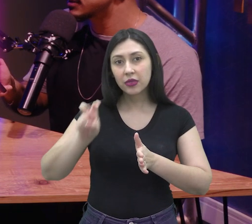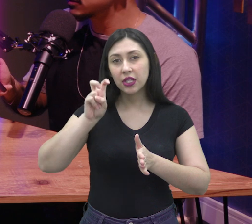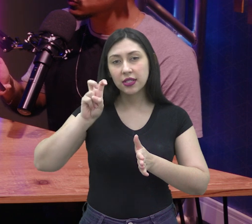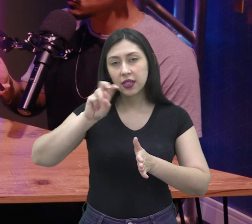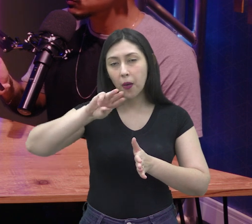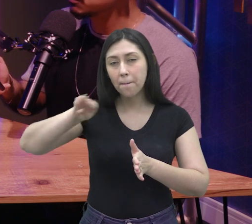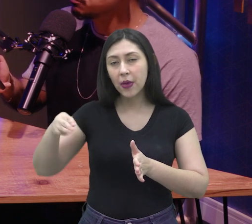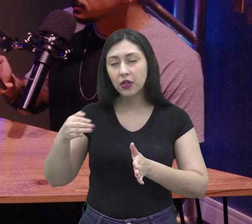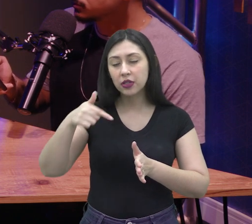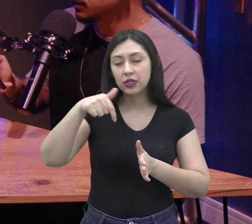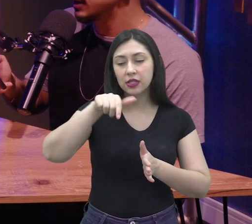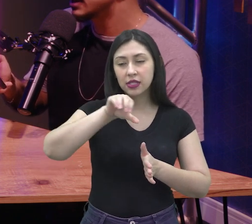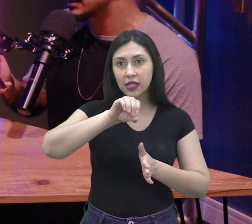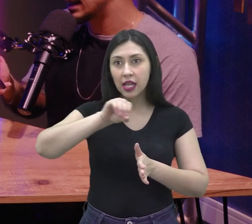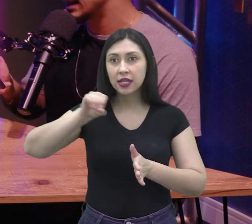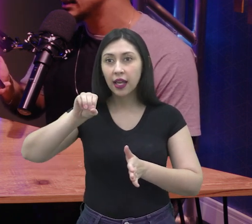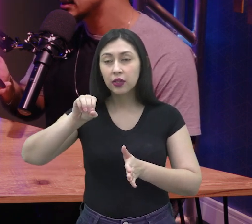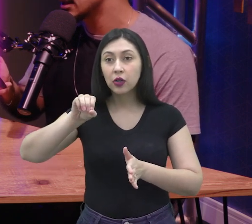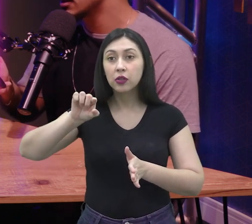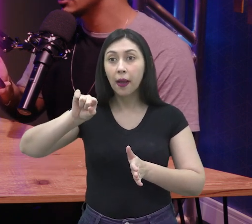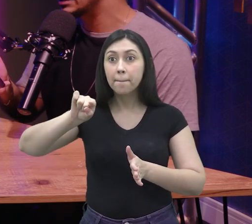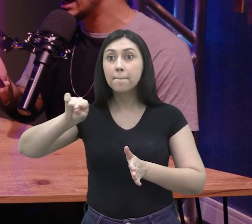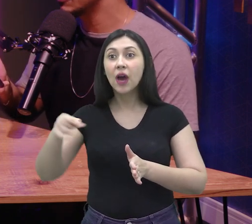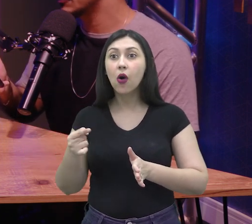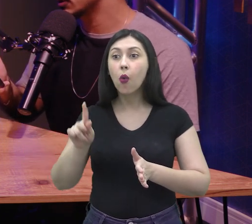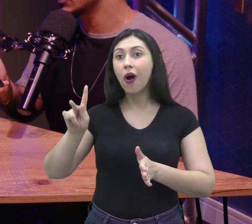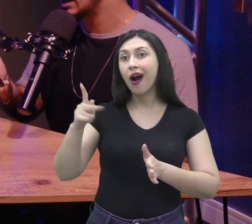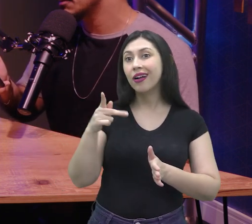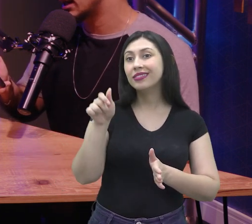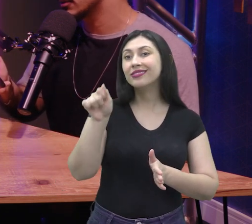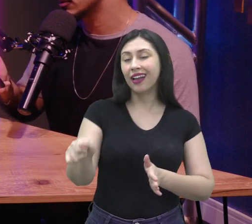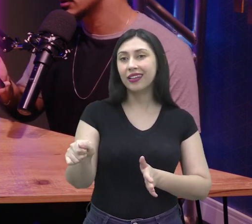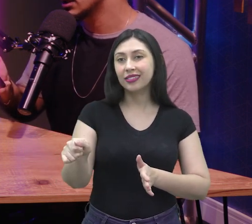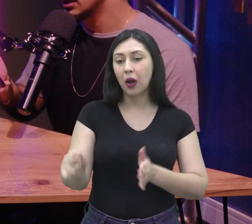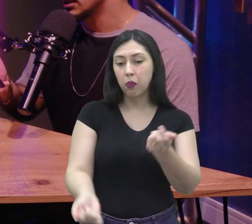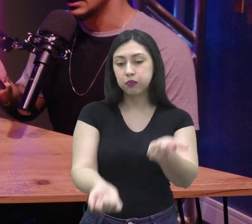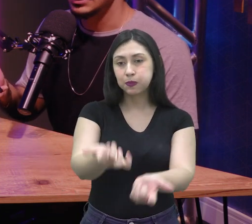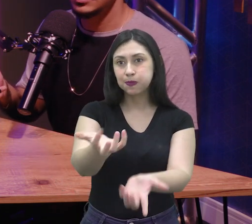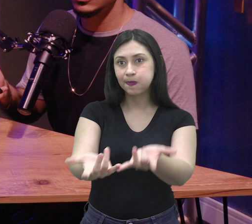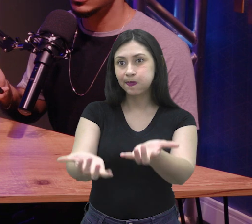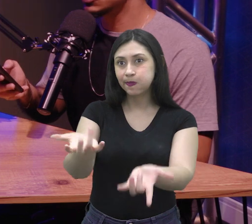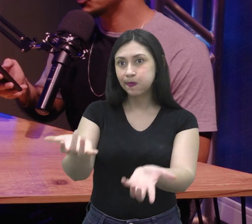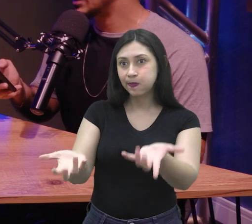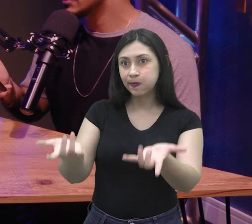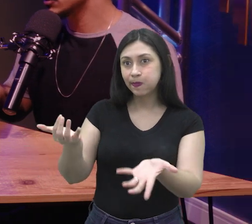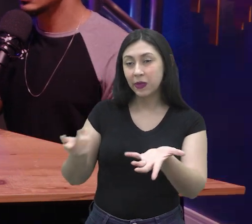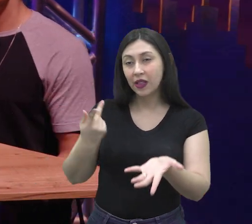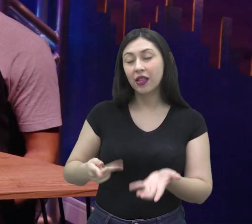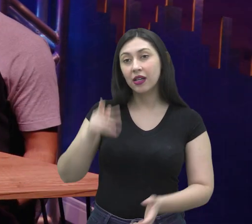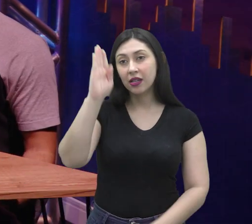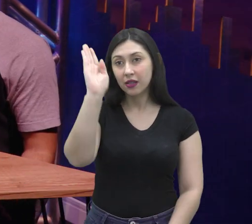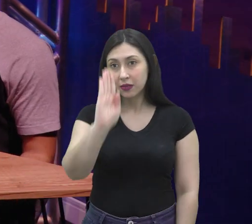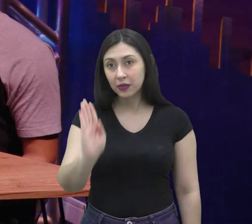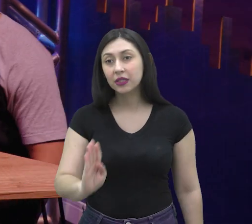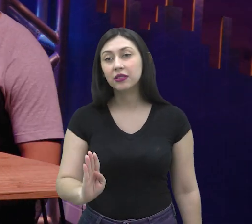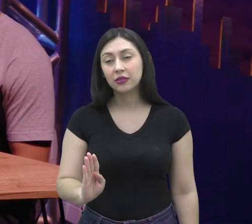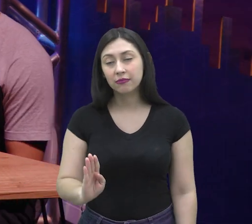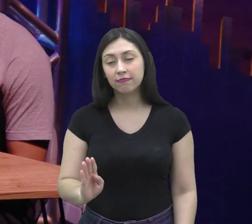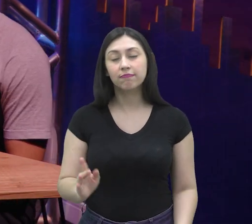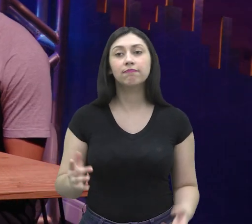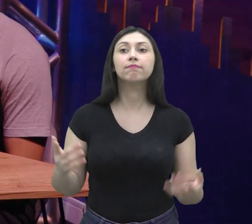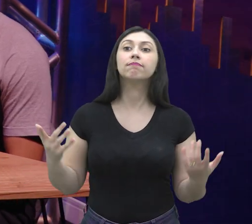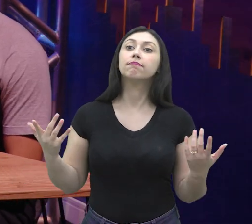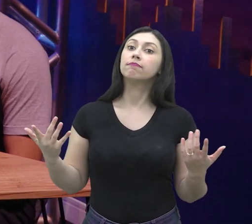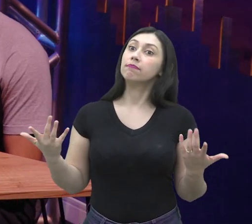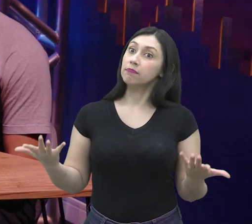5.700.000 hectares já foram queimados. no Brasil em 7 meses. Então,